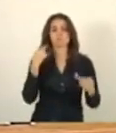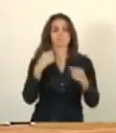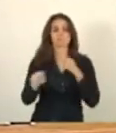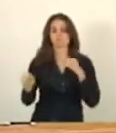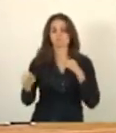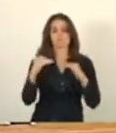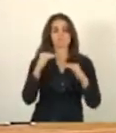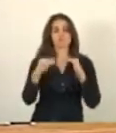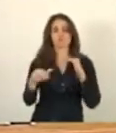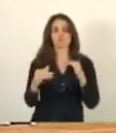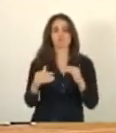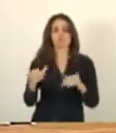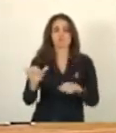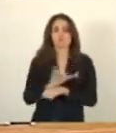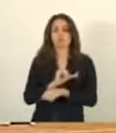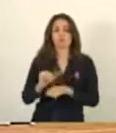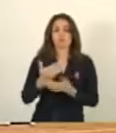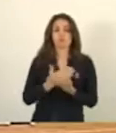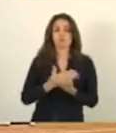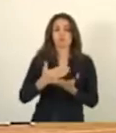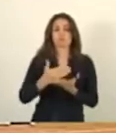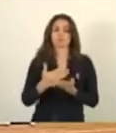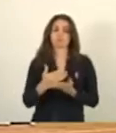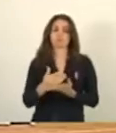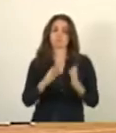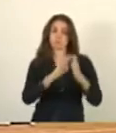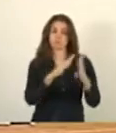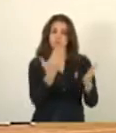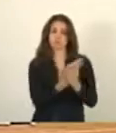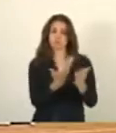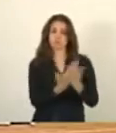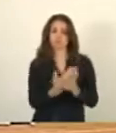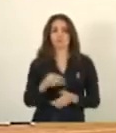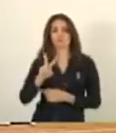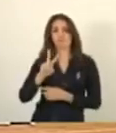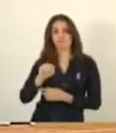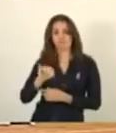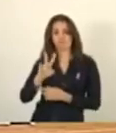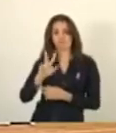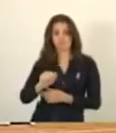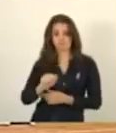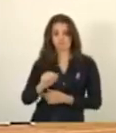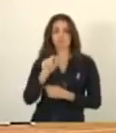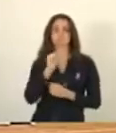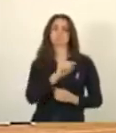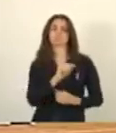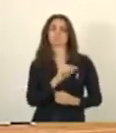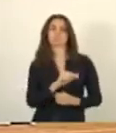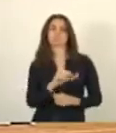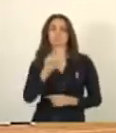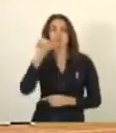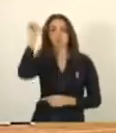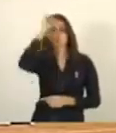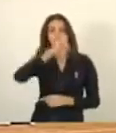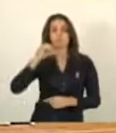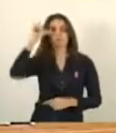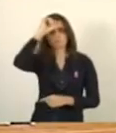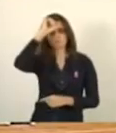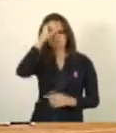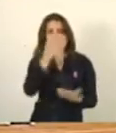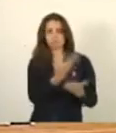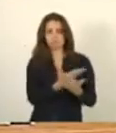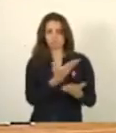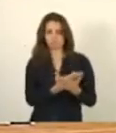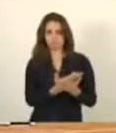aqui no Estado do Espírito Santo. Então, as escolas vivas do Paulo Artung, elas tinham 9 horas de duração. Isso